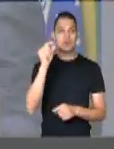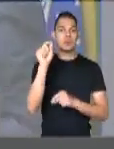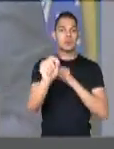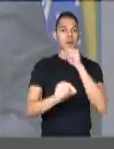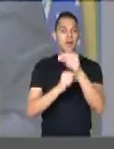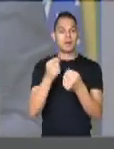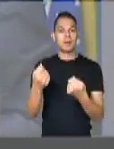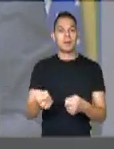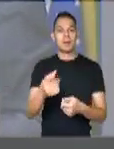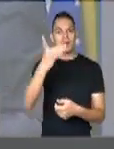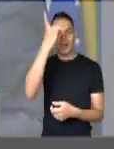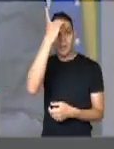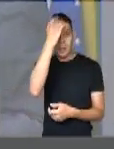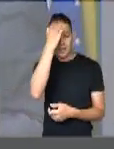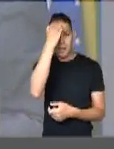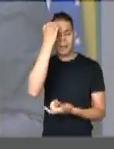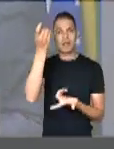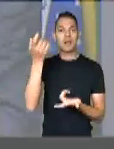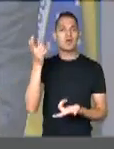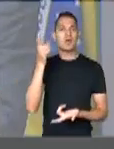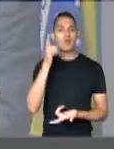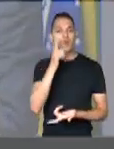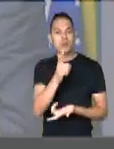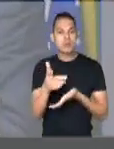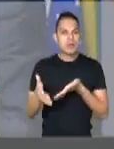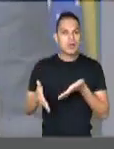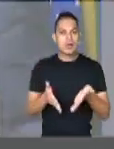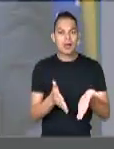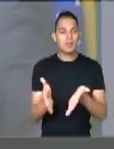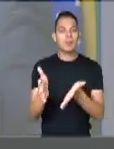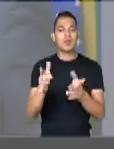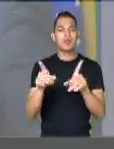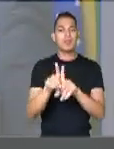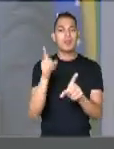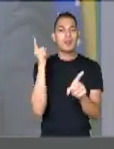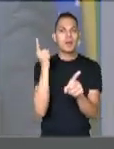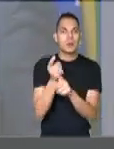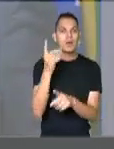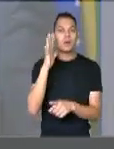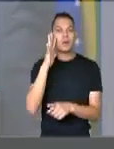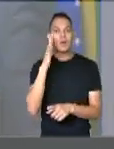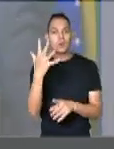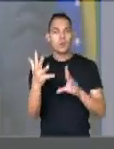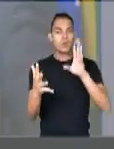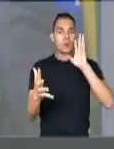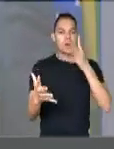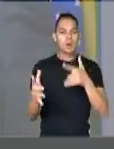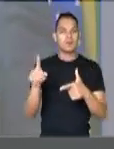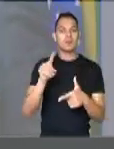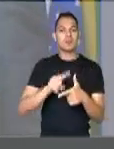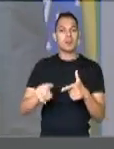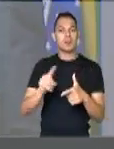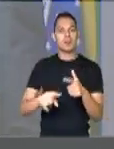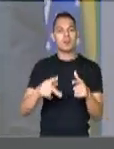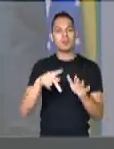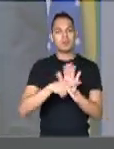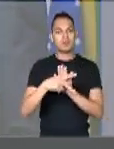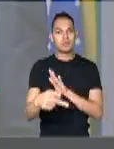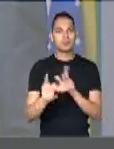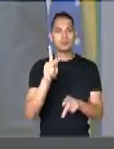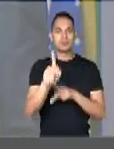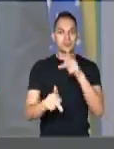nossa vocação seja para conseguir caminhos e soluções para as grandes problemáticas do povo